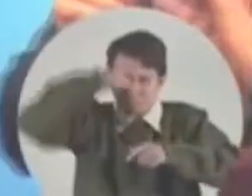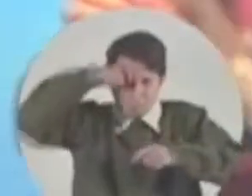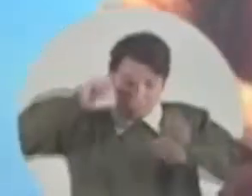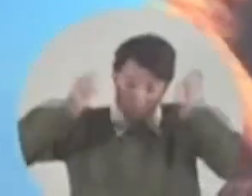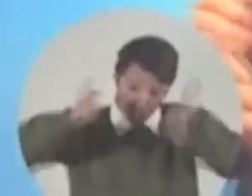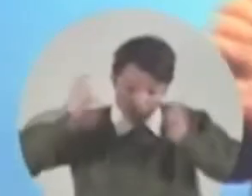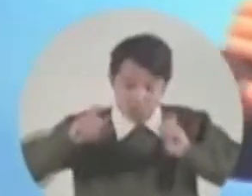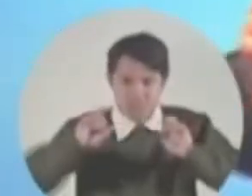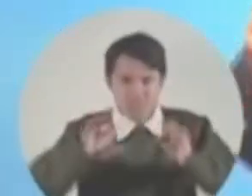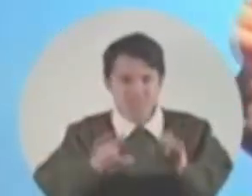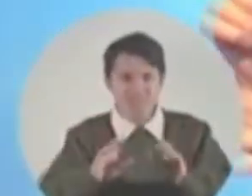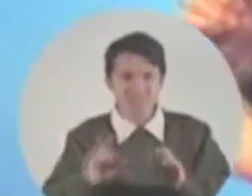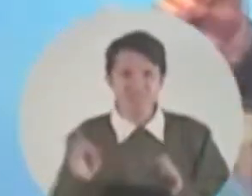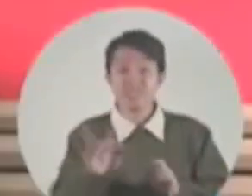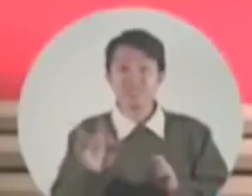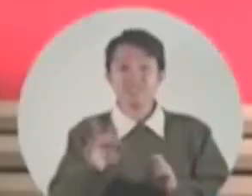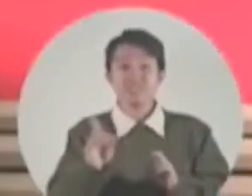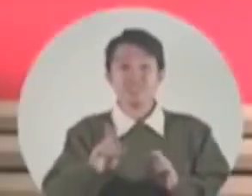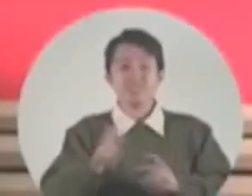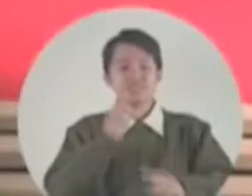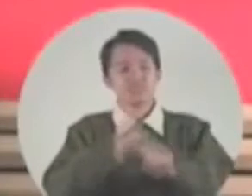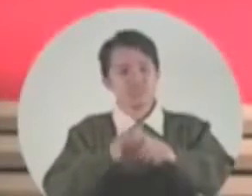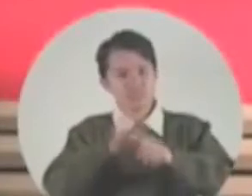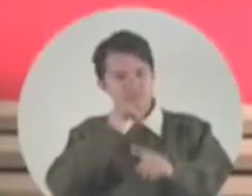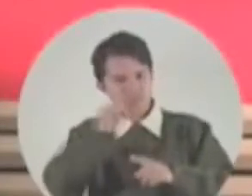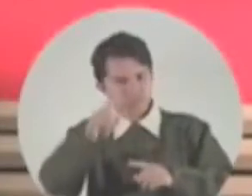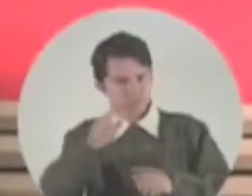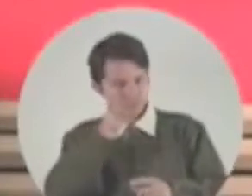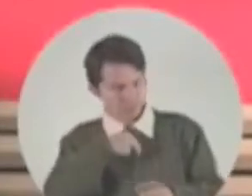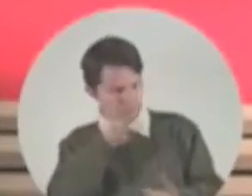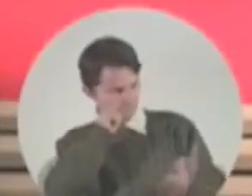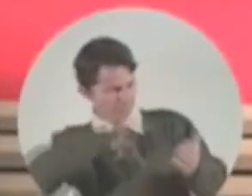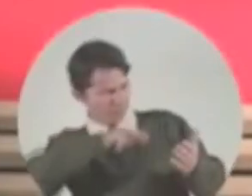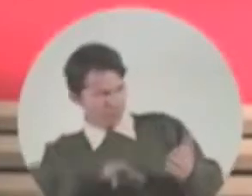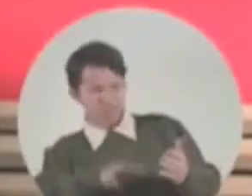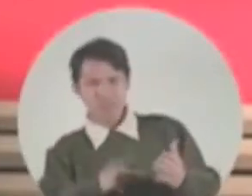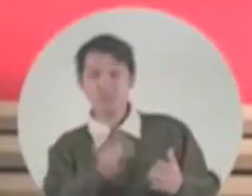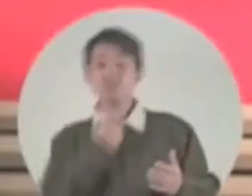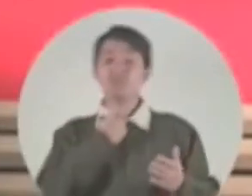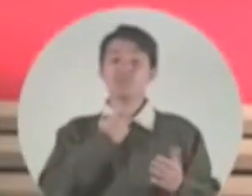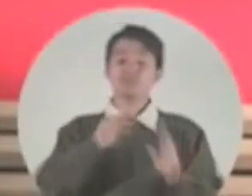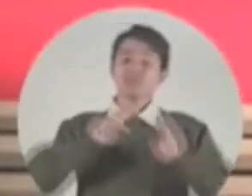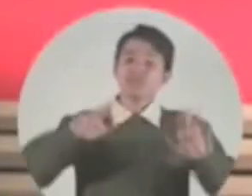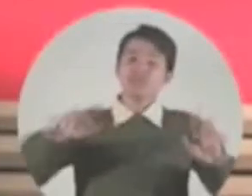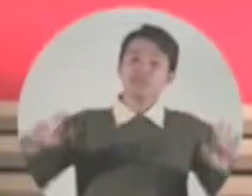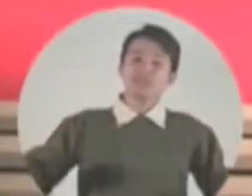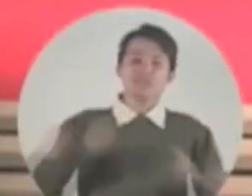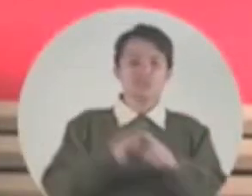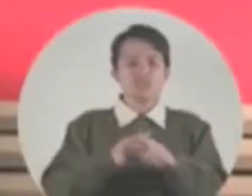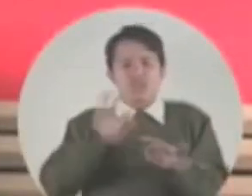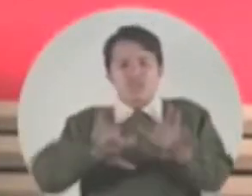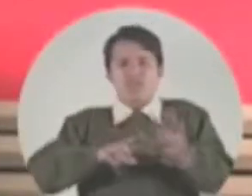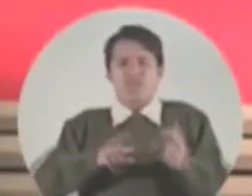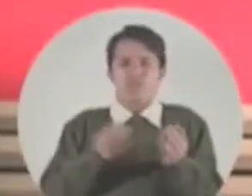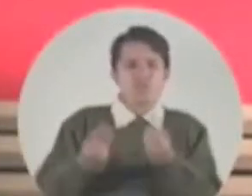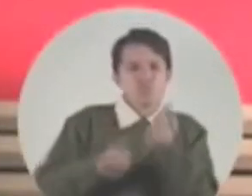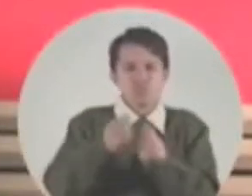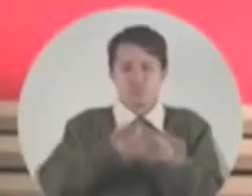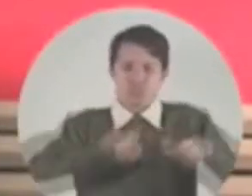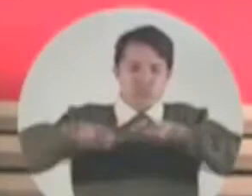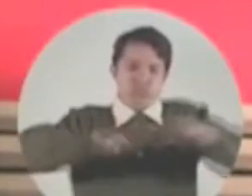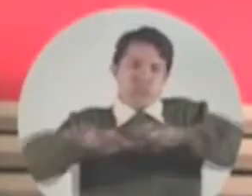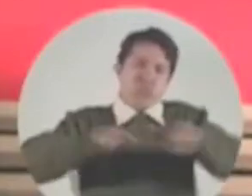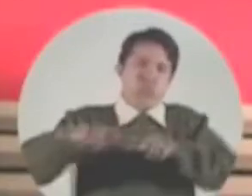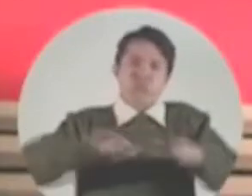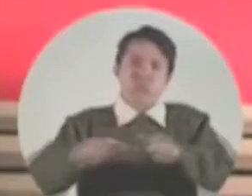simplesmente ativismo. E há uma grande diferença quando a gente entende a adoração como serviço e sai do